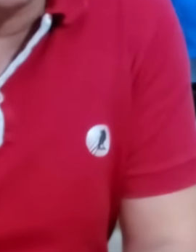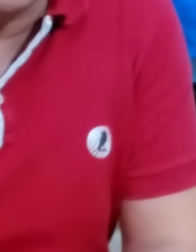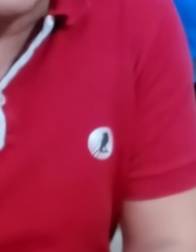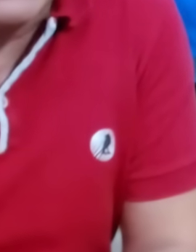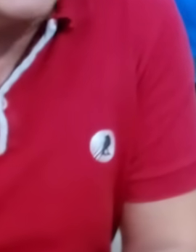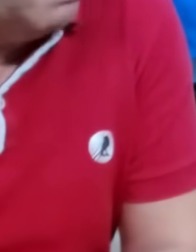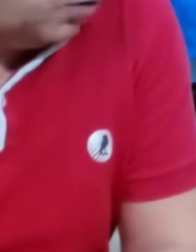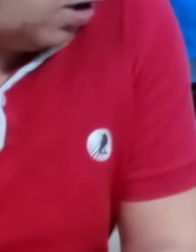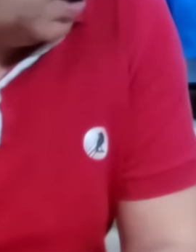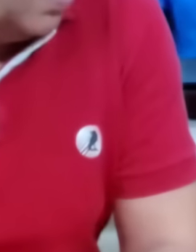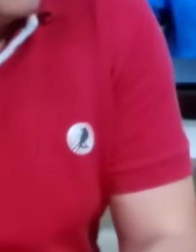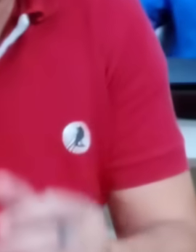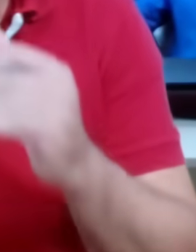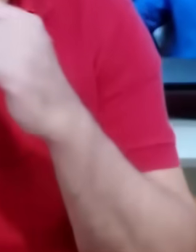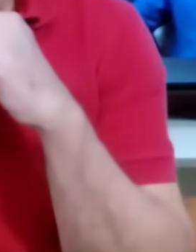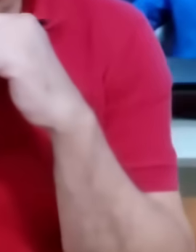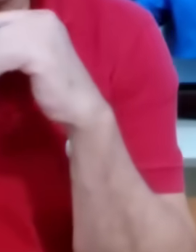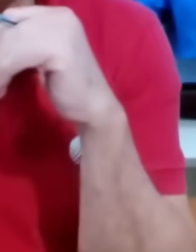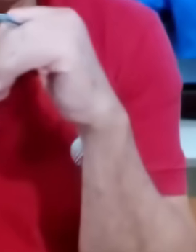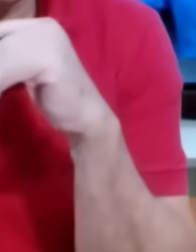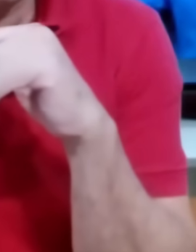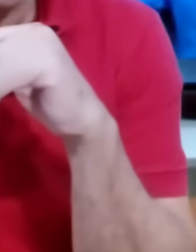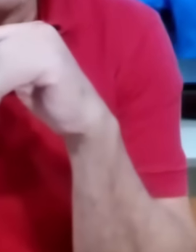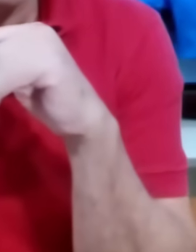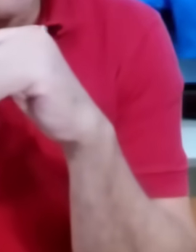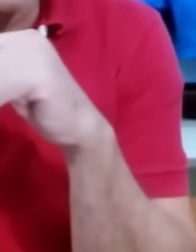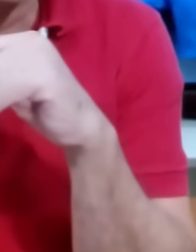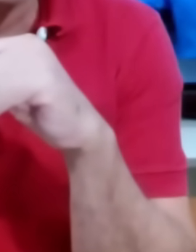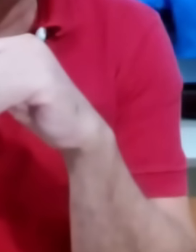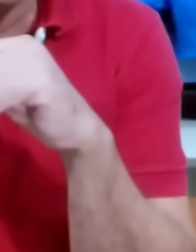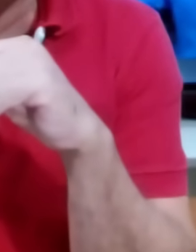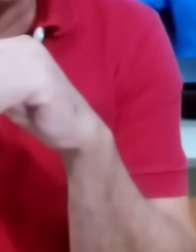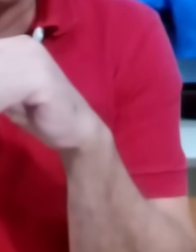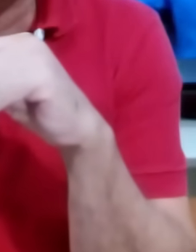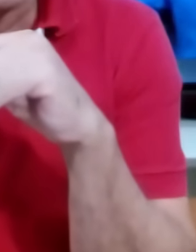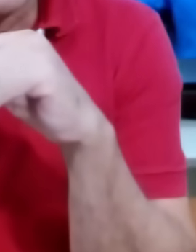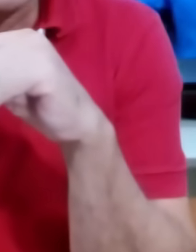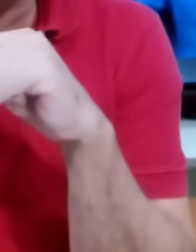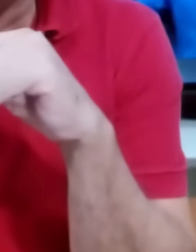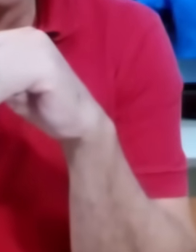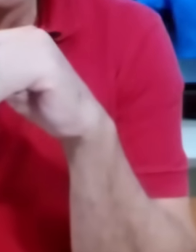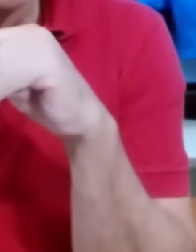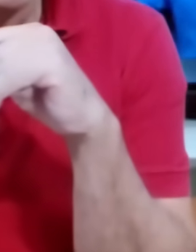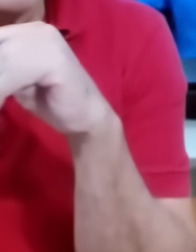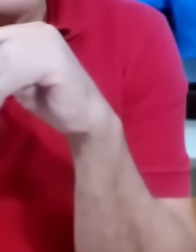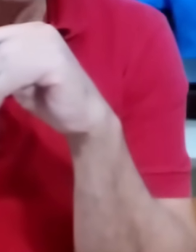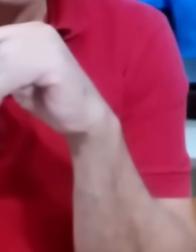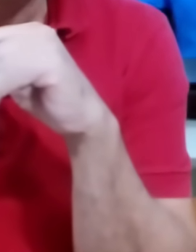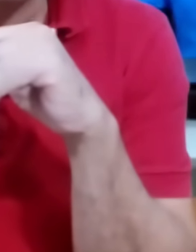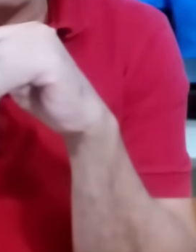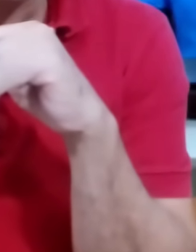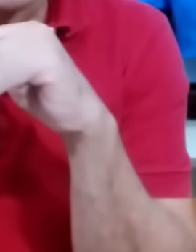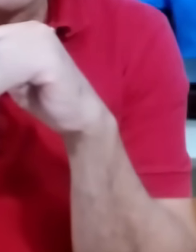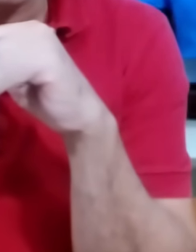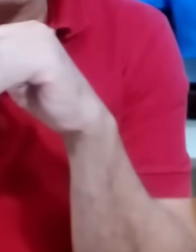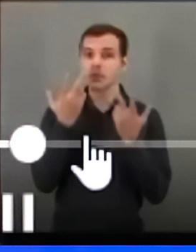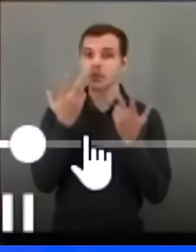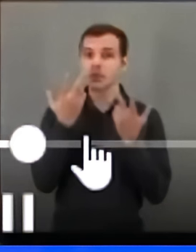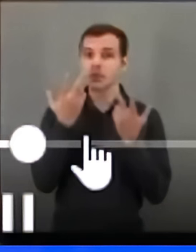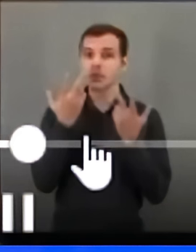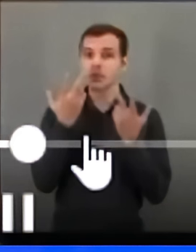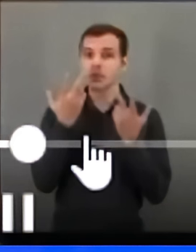Vamos colocar esse blog aí, vamos botar o Flávio Rachadinha para falar e a gente